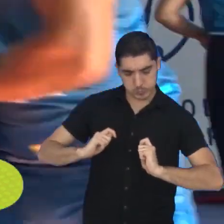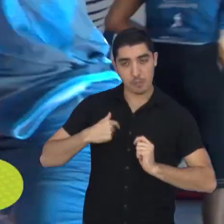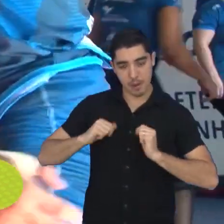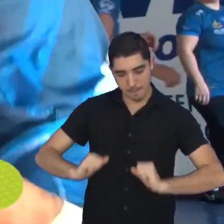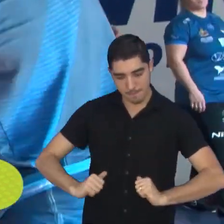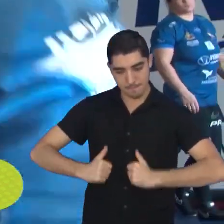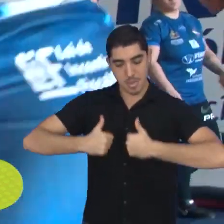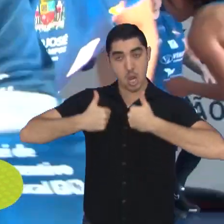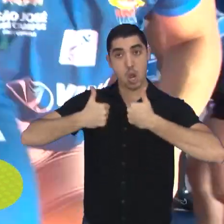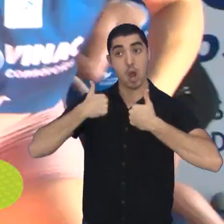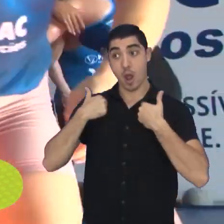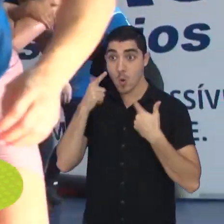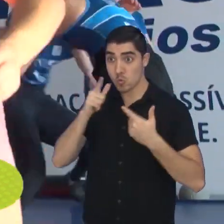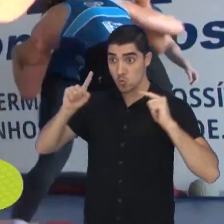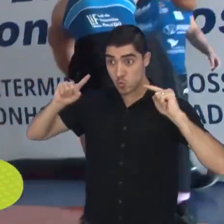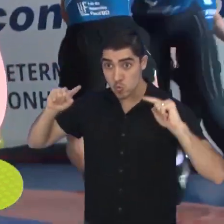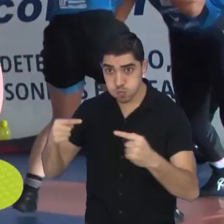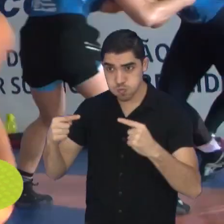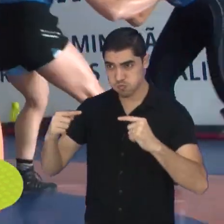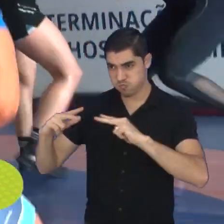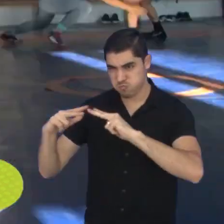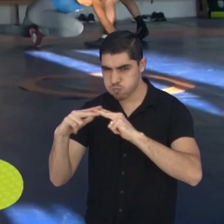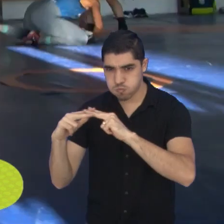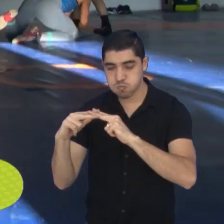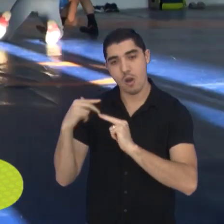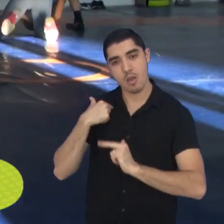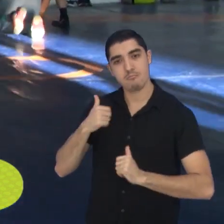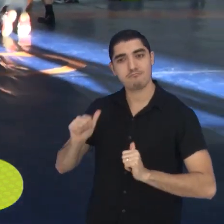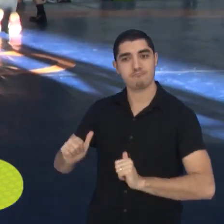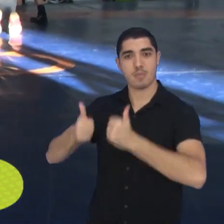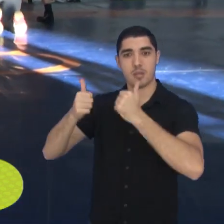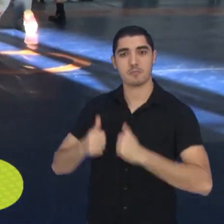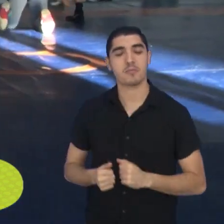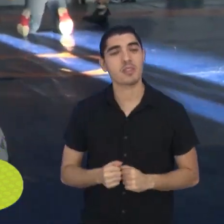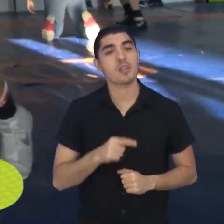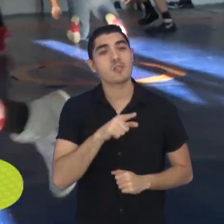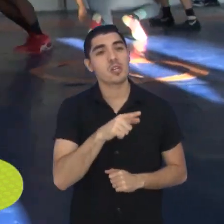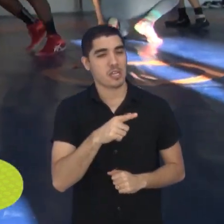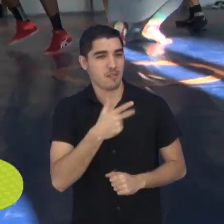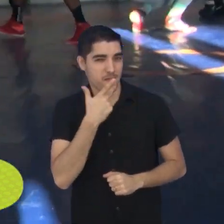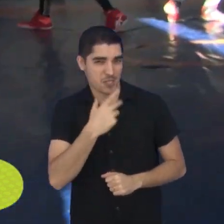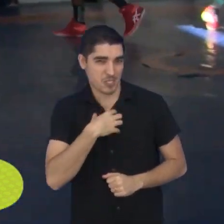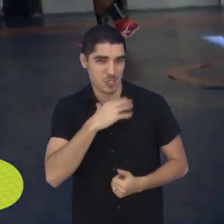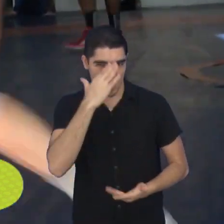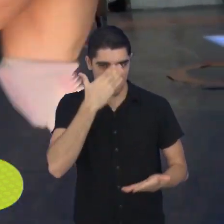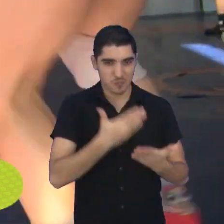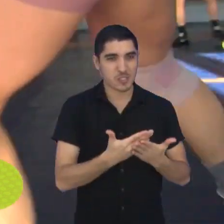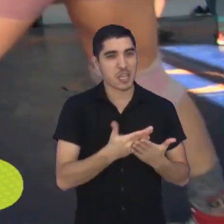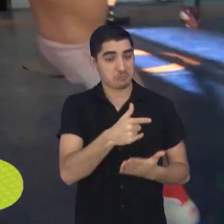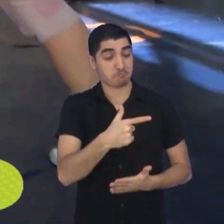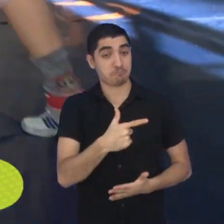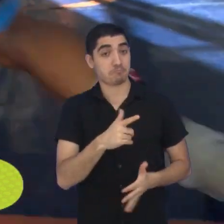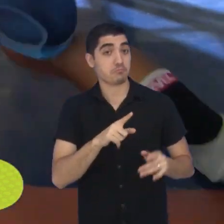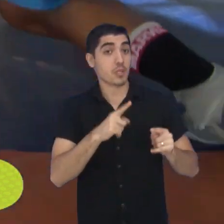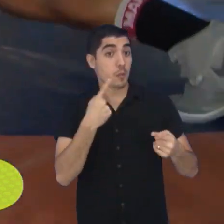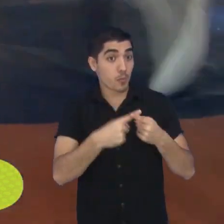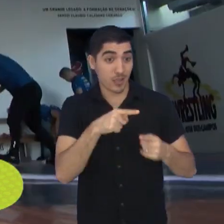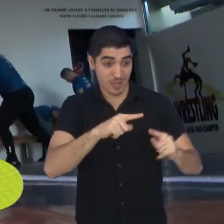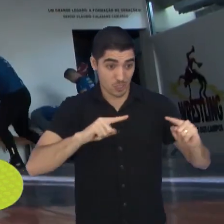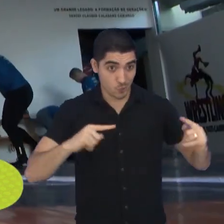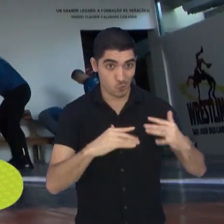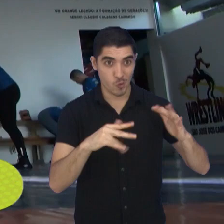o meu melhor e performar da forma que eu acredito que é o melhor também. Como é que está a questão da confiança? A gente estava conversando antes, né? Confiante para encarar mais esse